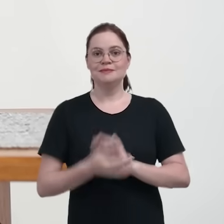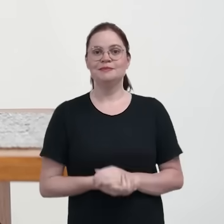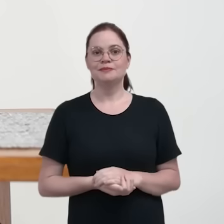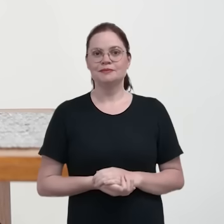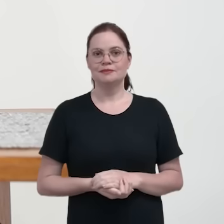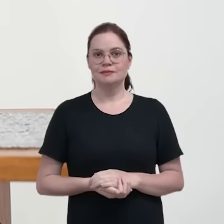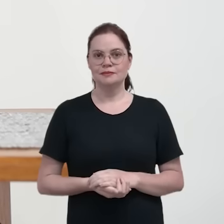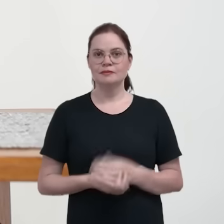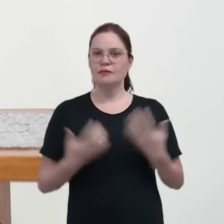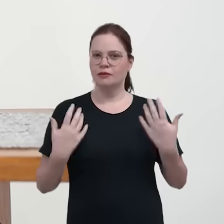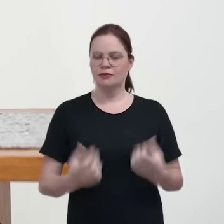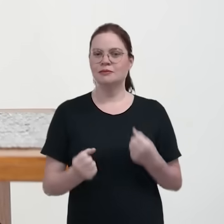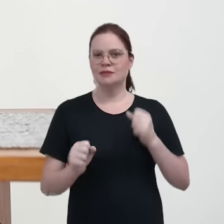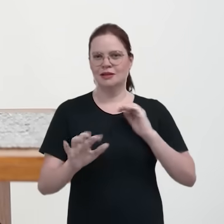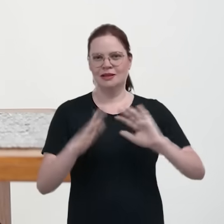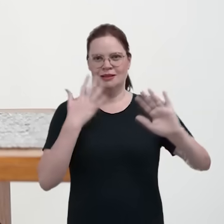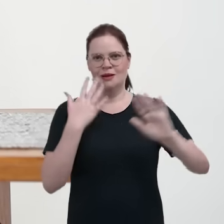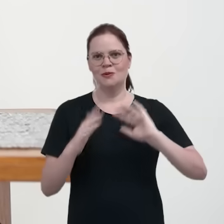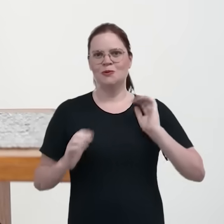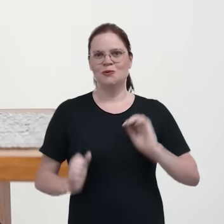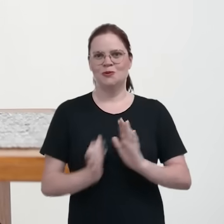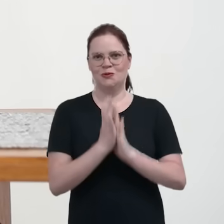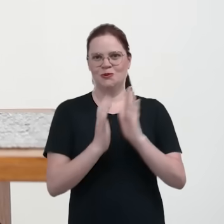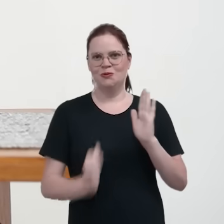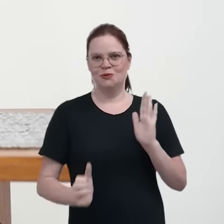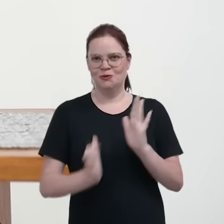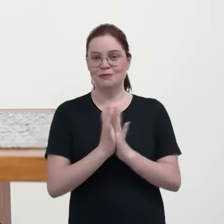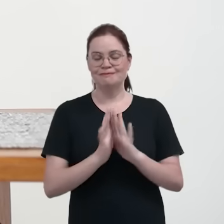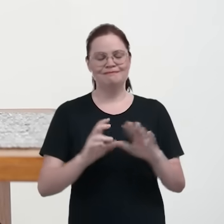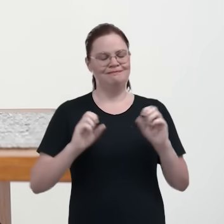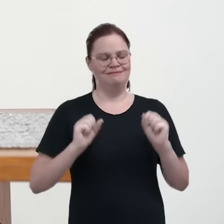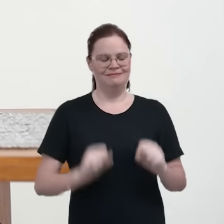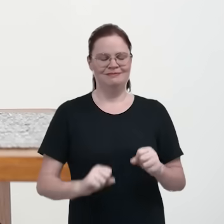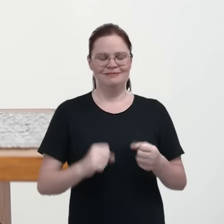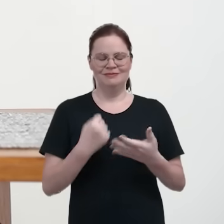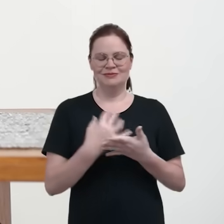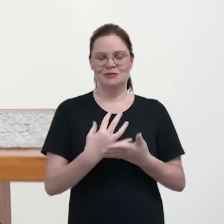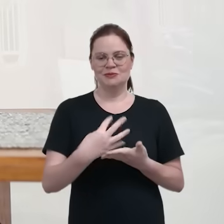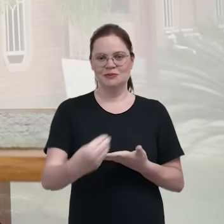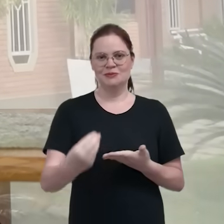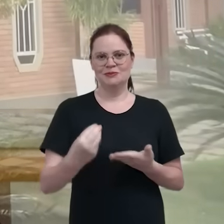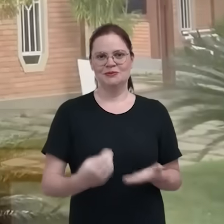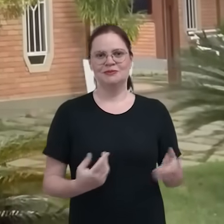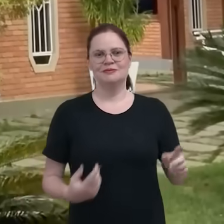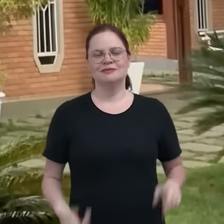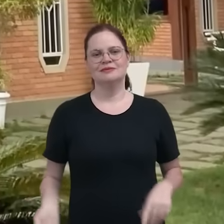Meus queridos, vamos cantar juntos um louvor de clamor.